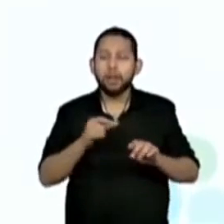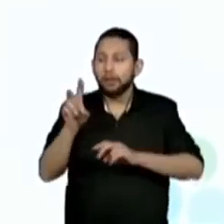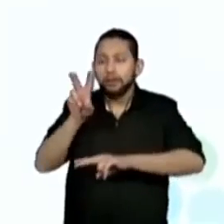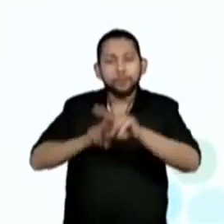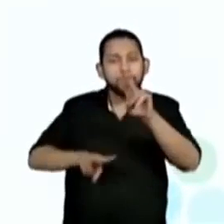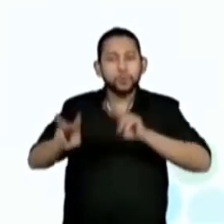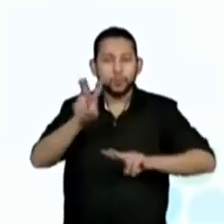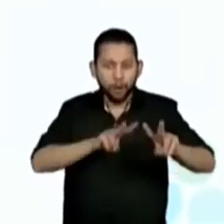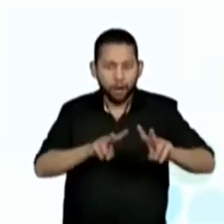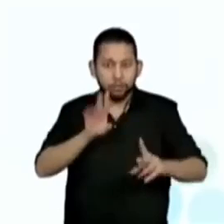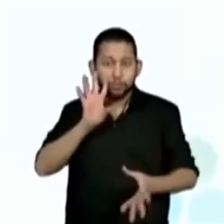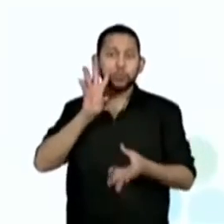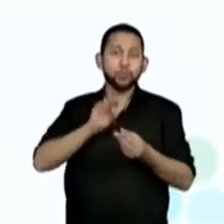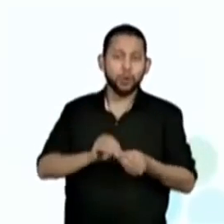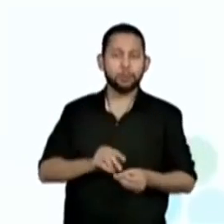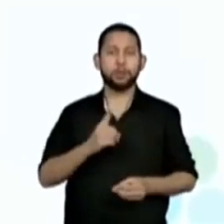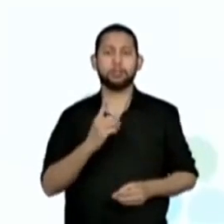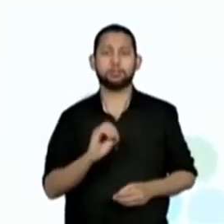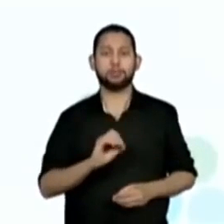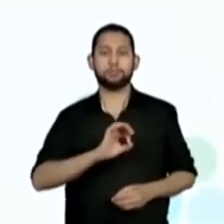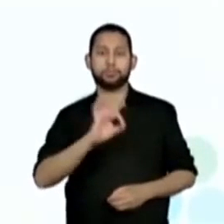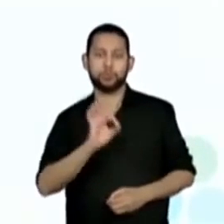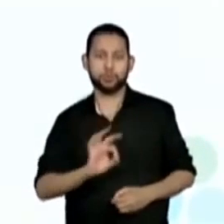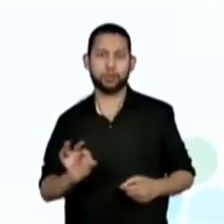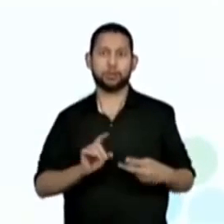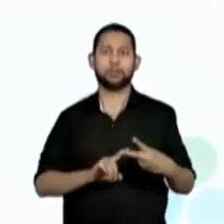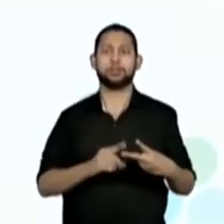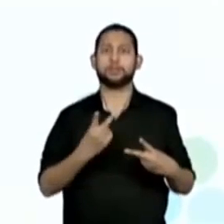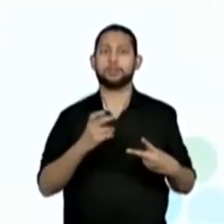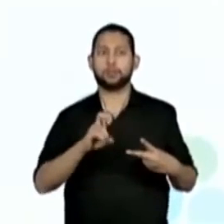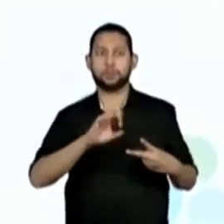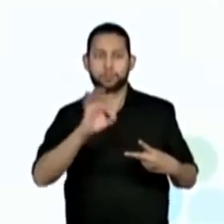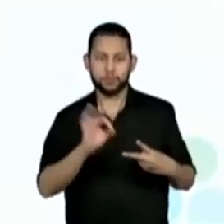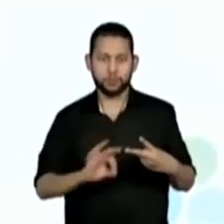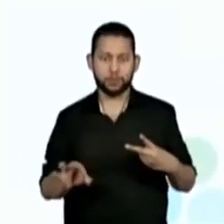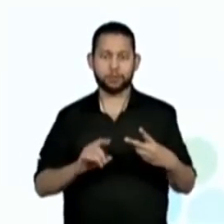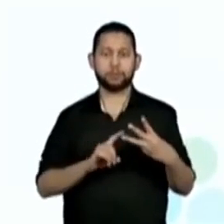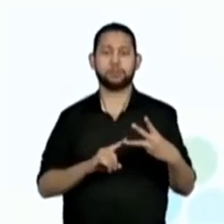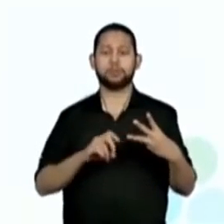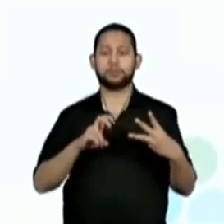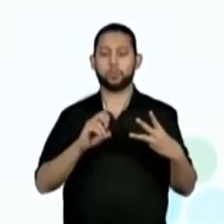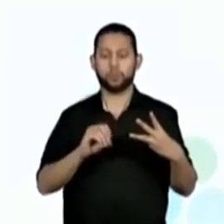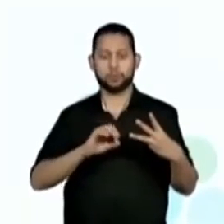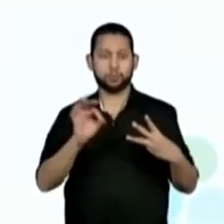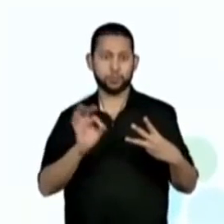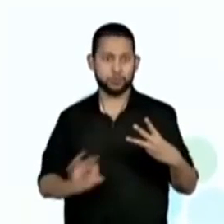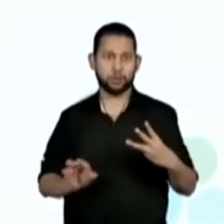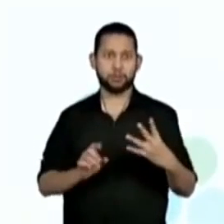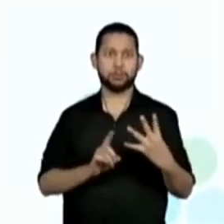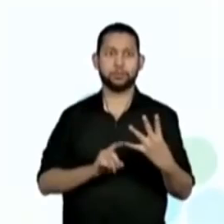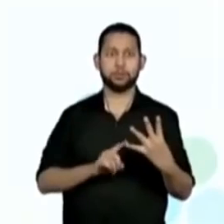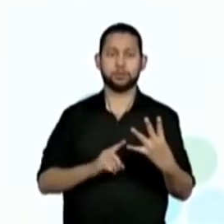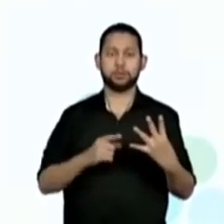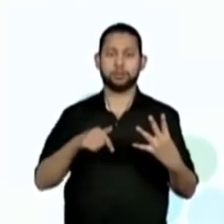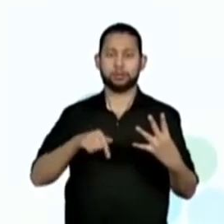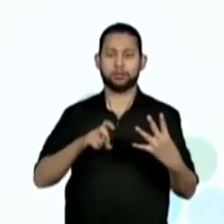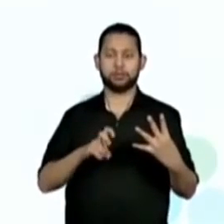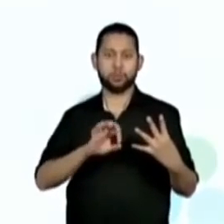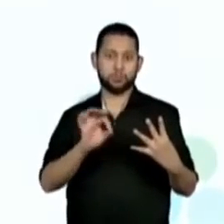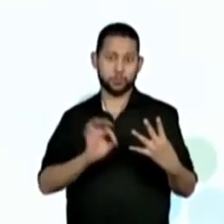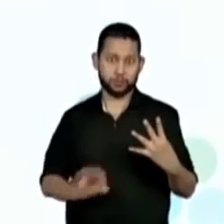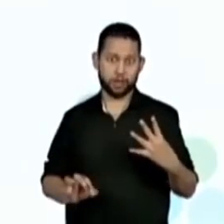10 por 25% 50% 75% e